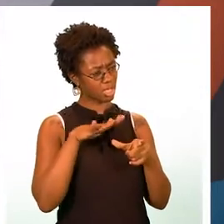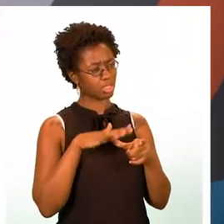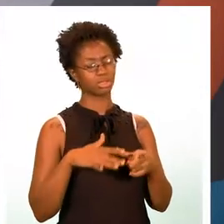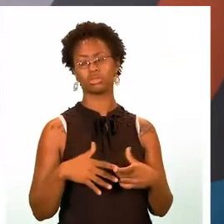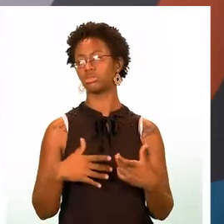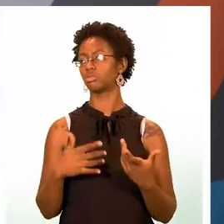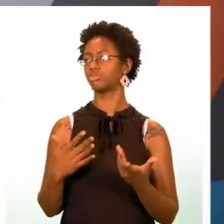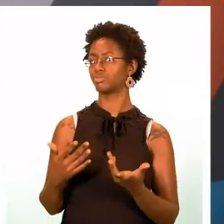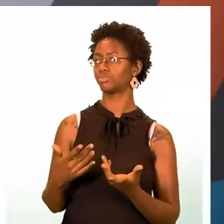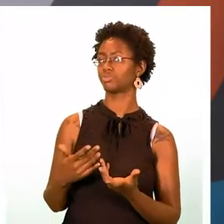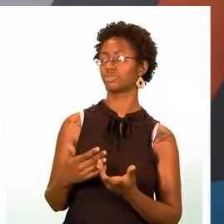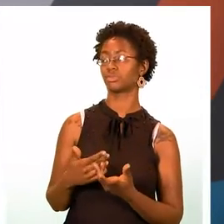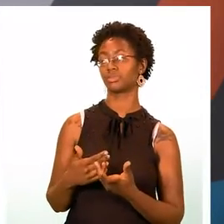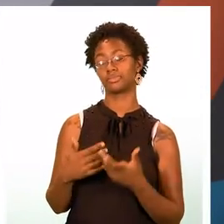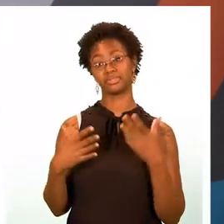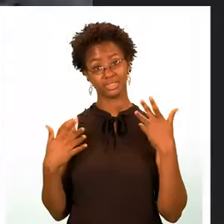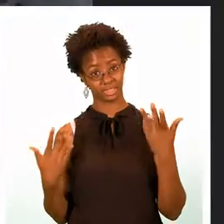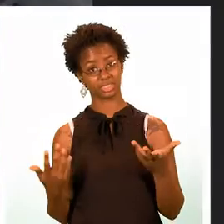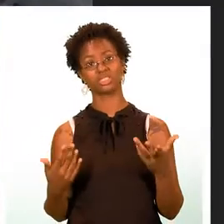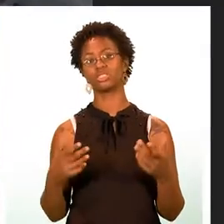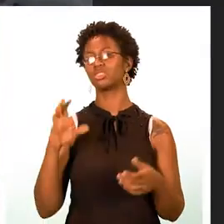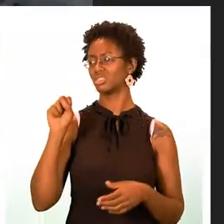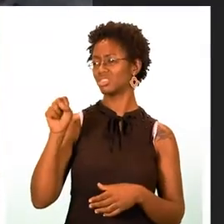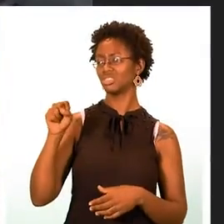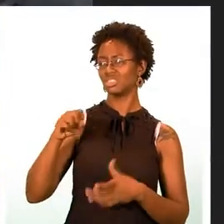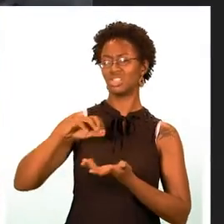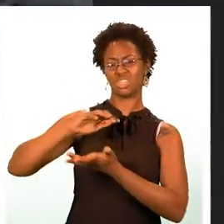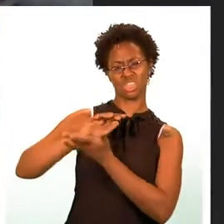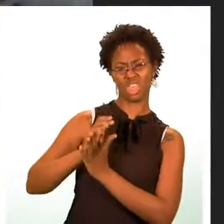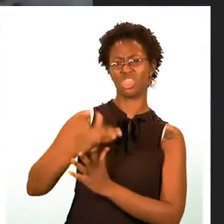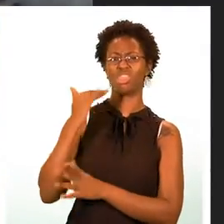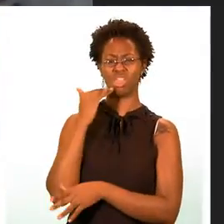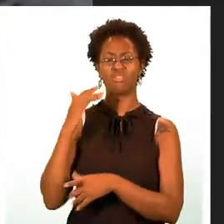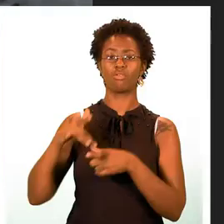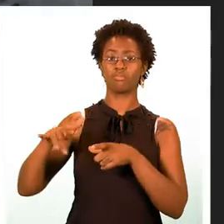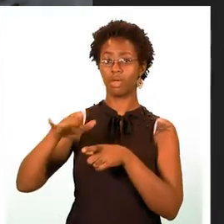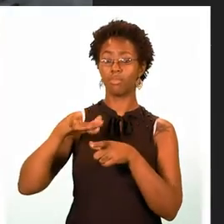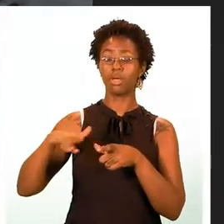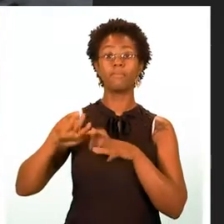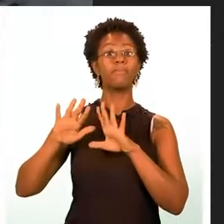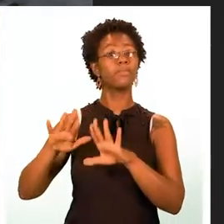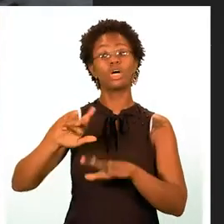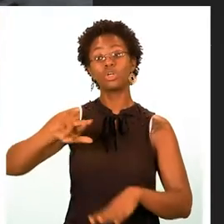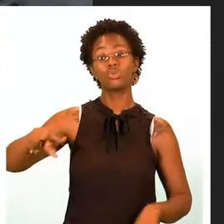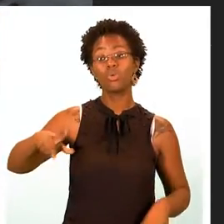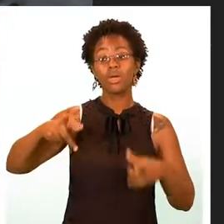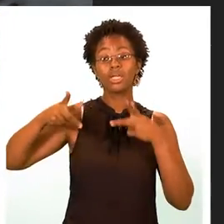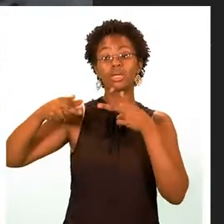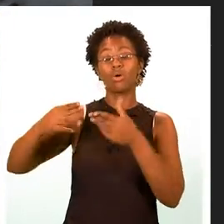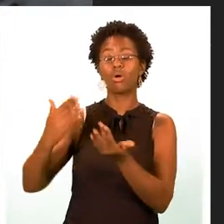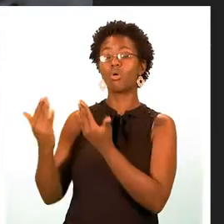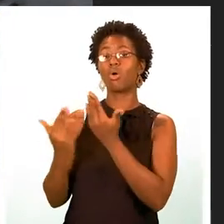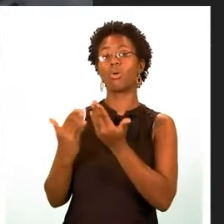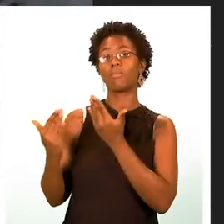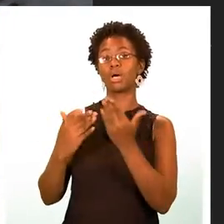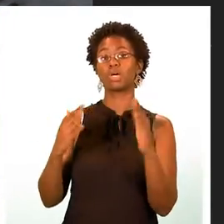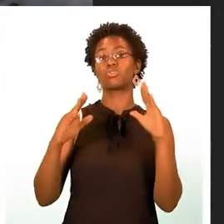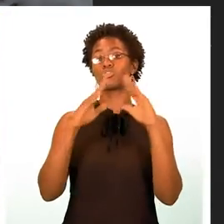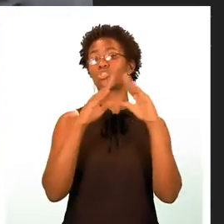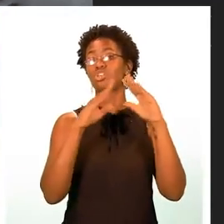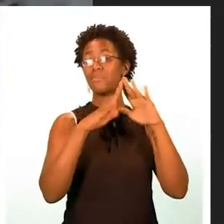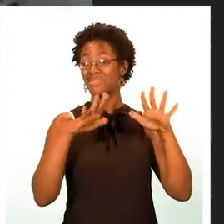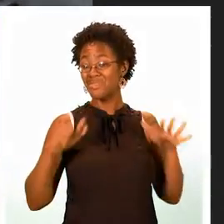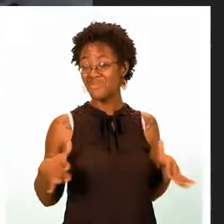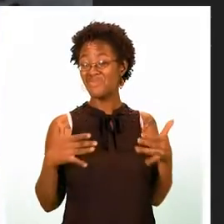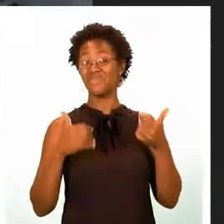de diamante não estraga a extração dele? Ele, claro que estraga, mas não é tão absurdo quanto